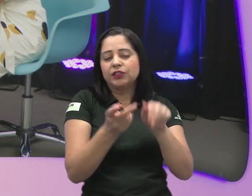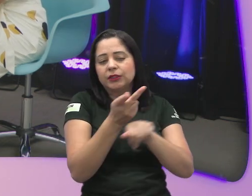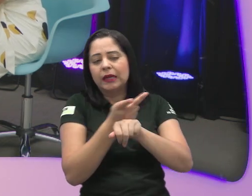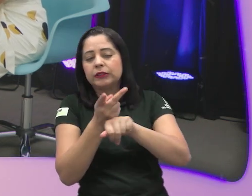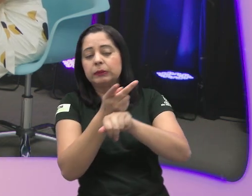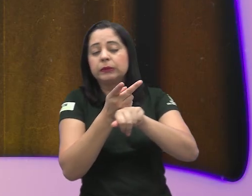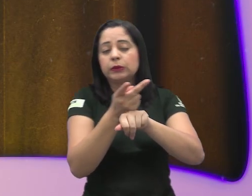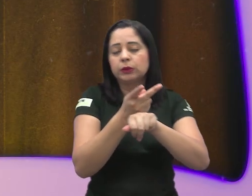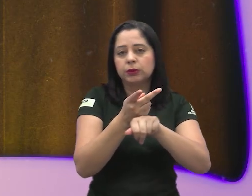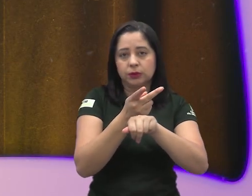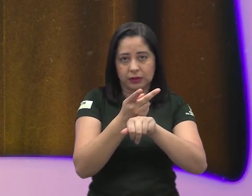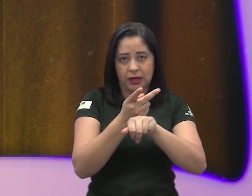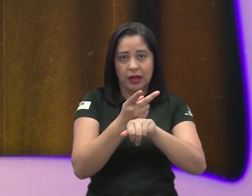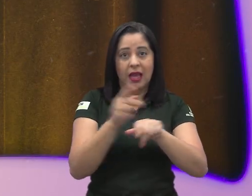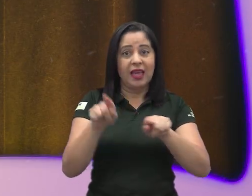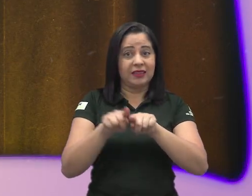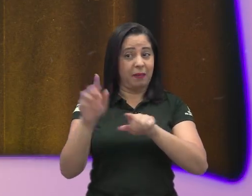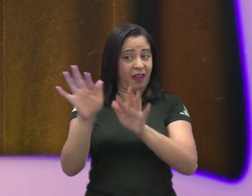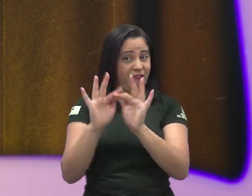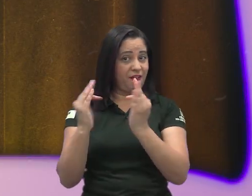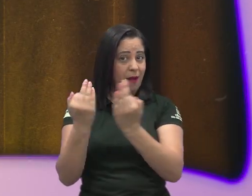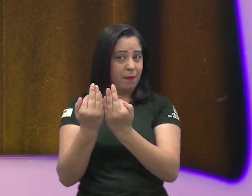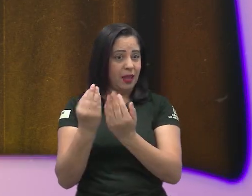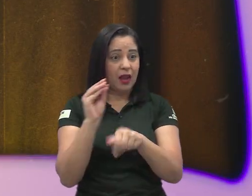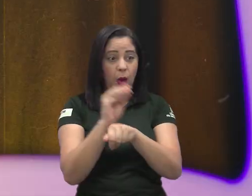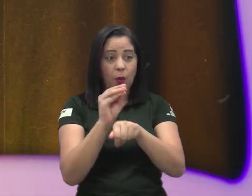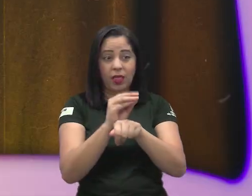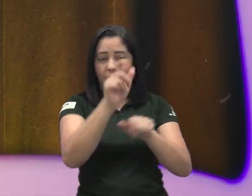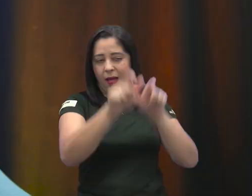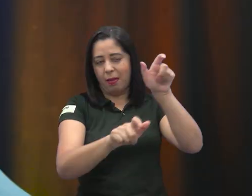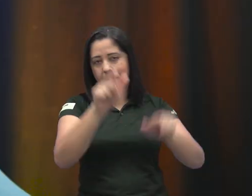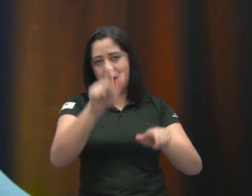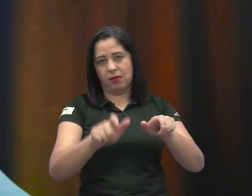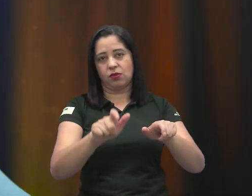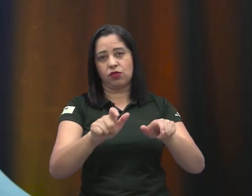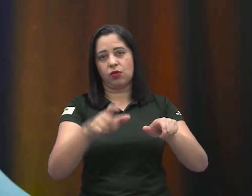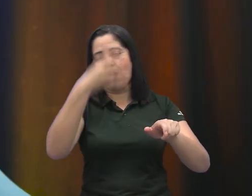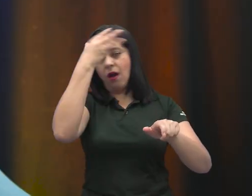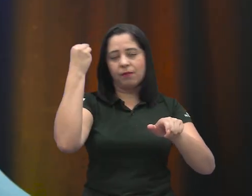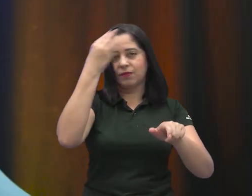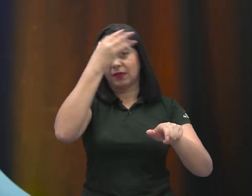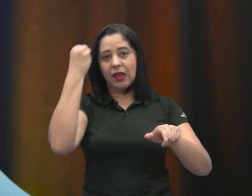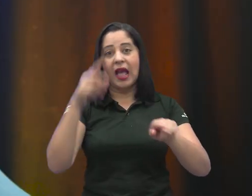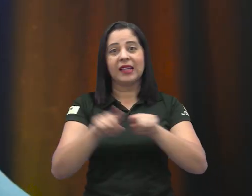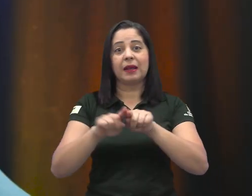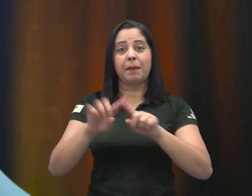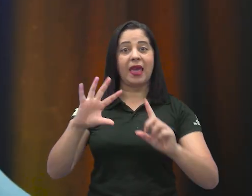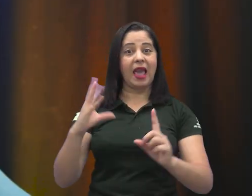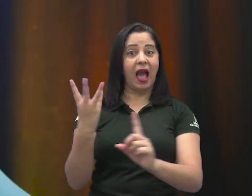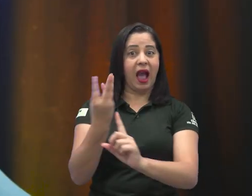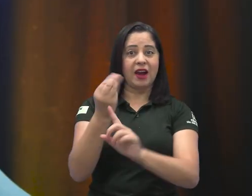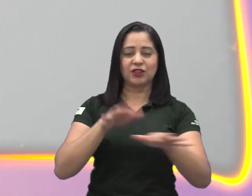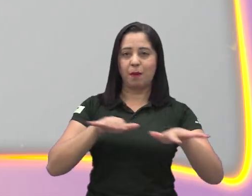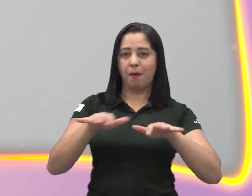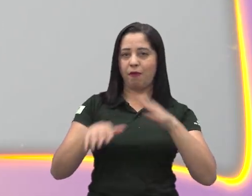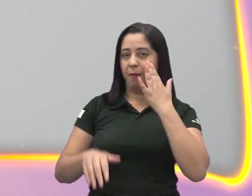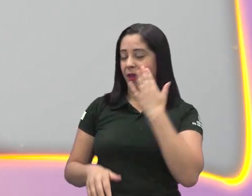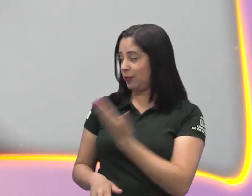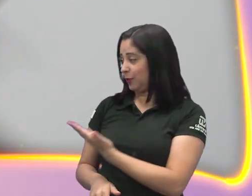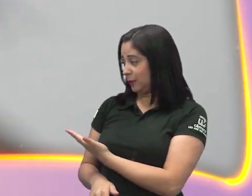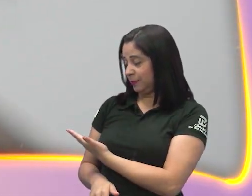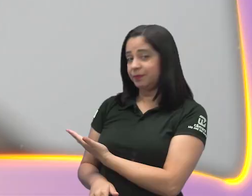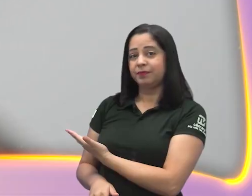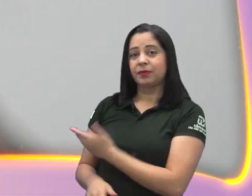o amor incondicional das famílias que enfrentam o Alzheimer. E o programa de hoje também tem o Arte em Movimento. O